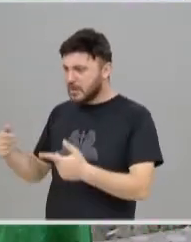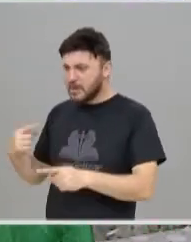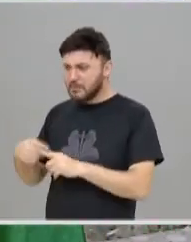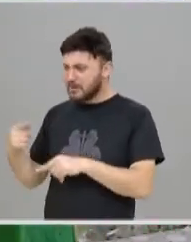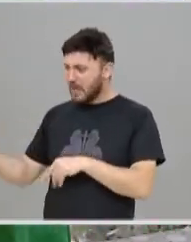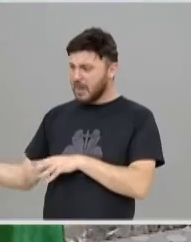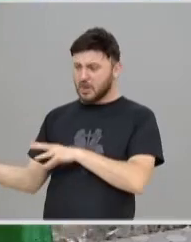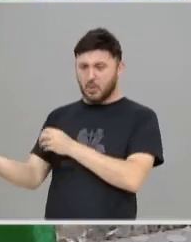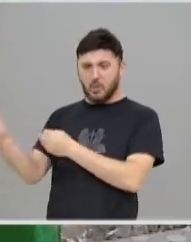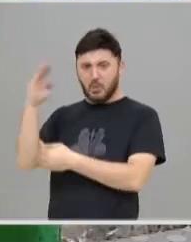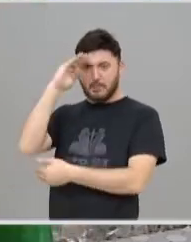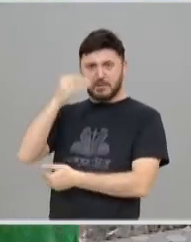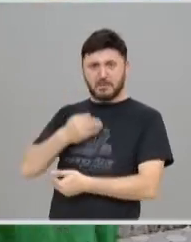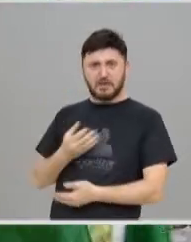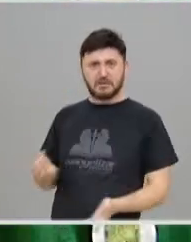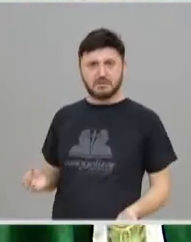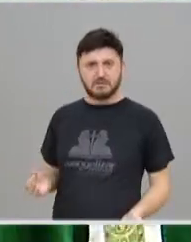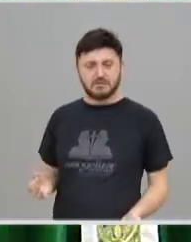seguiu?